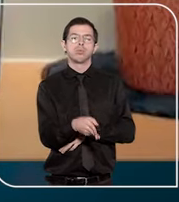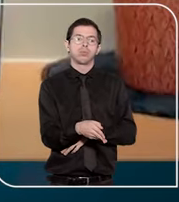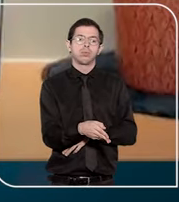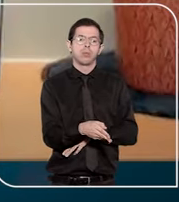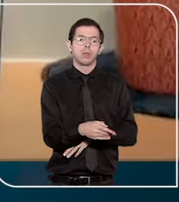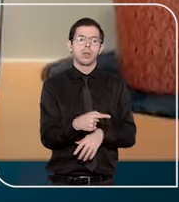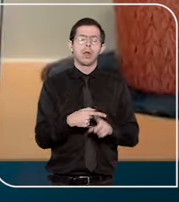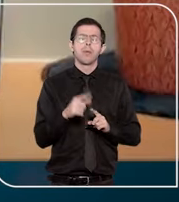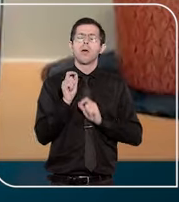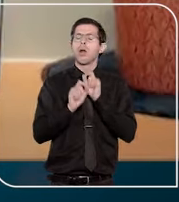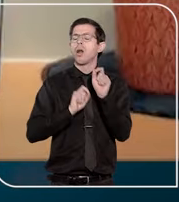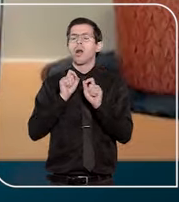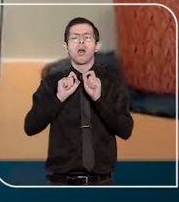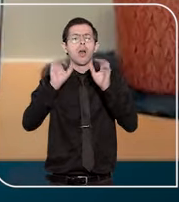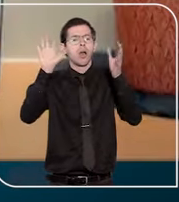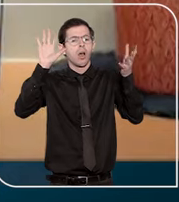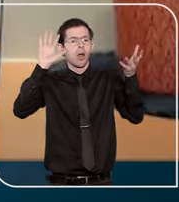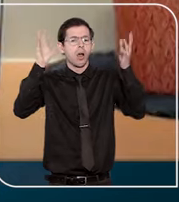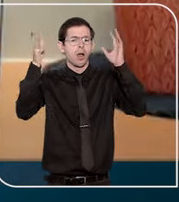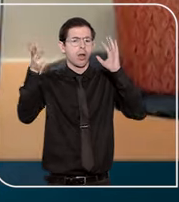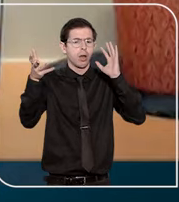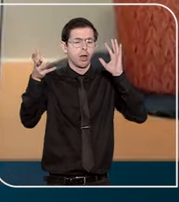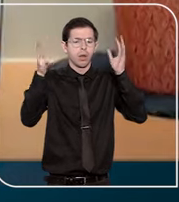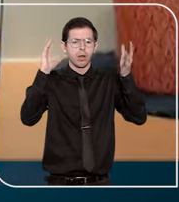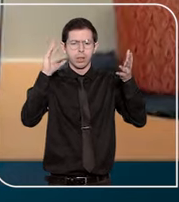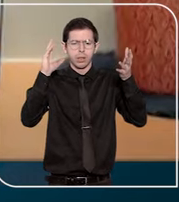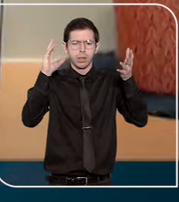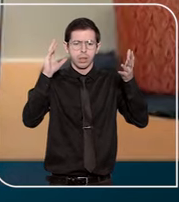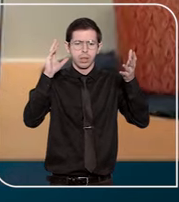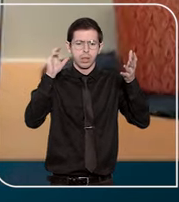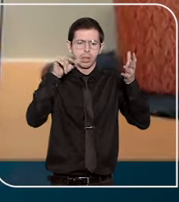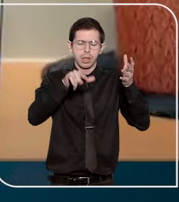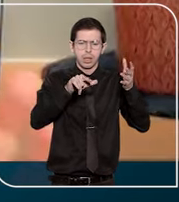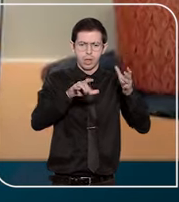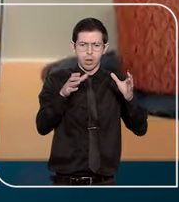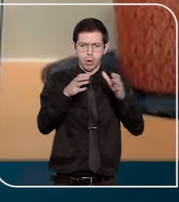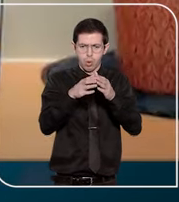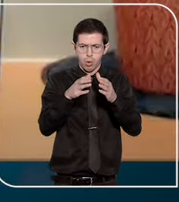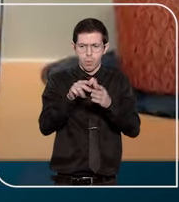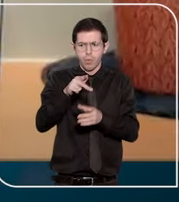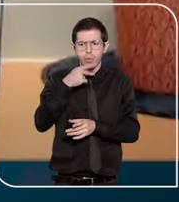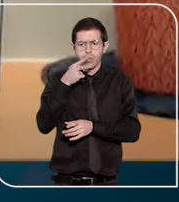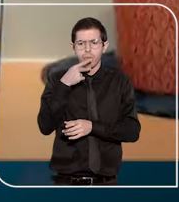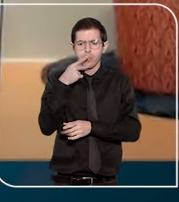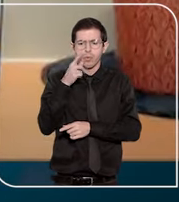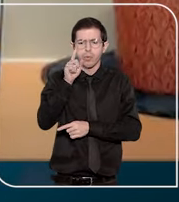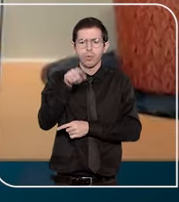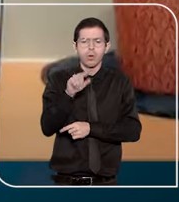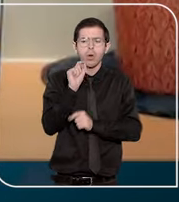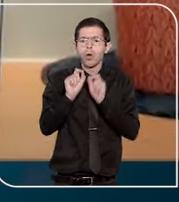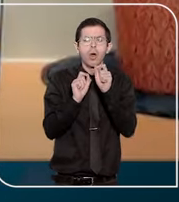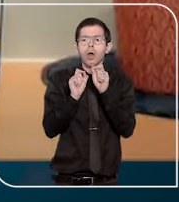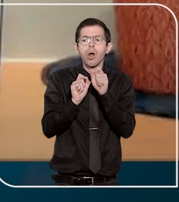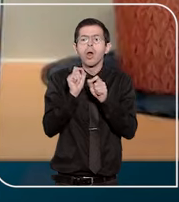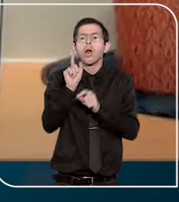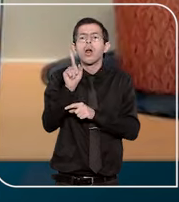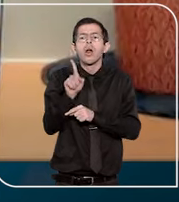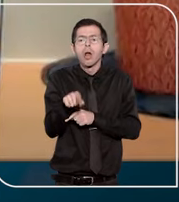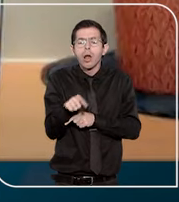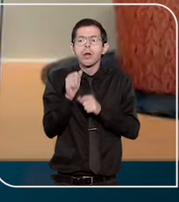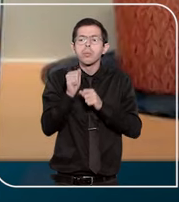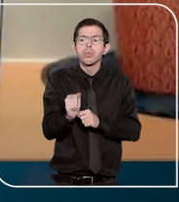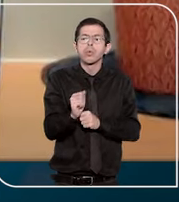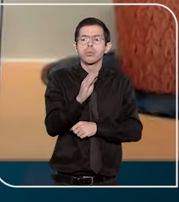que intempestividade, Diogo, que a Corte Especial definiu como uma questão que